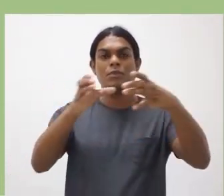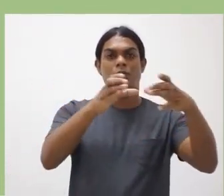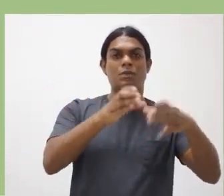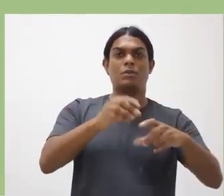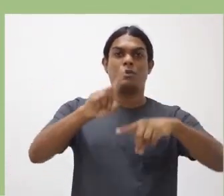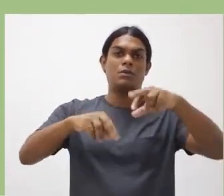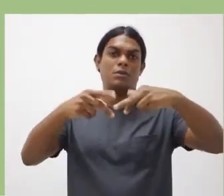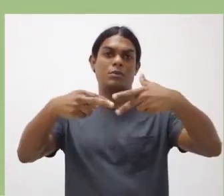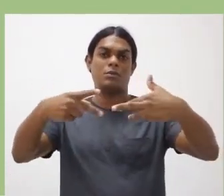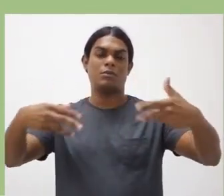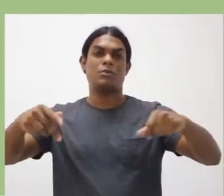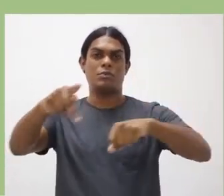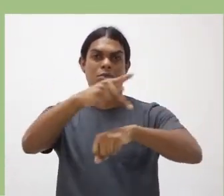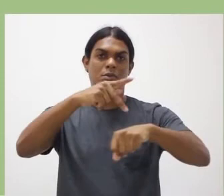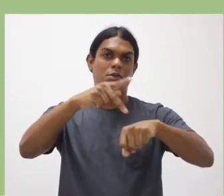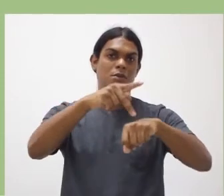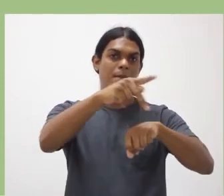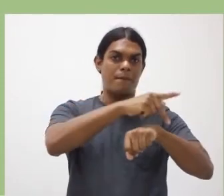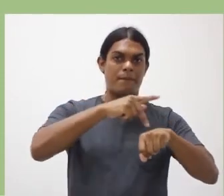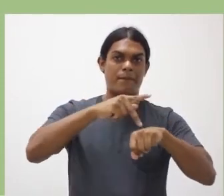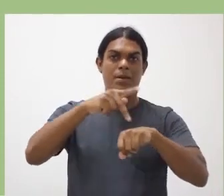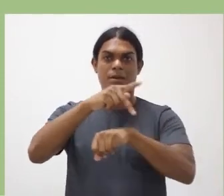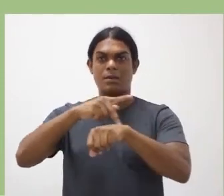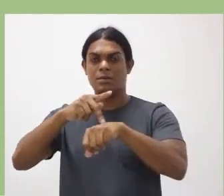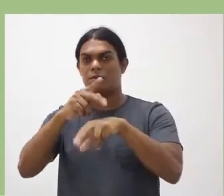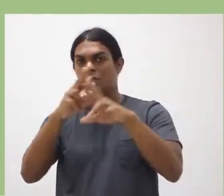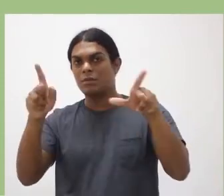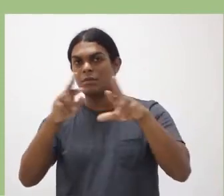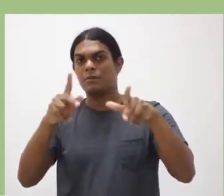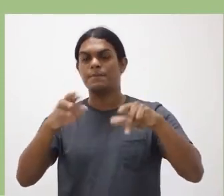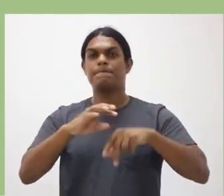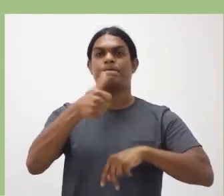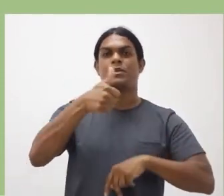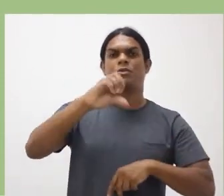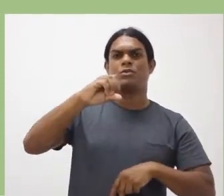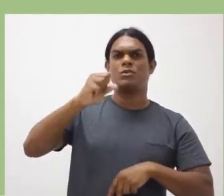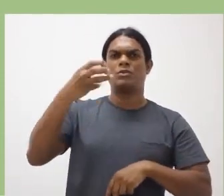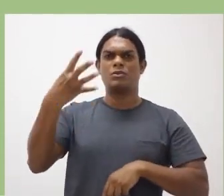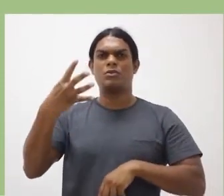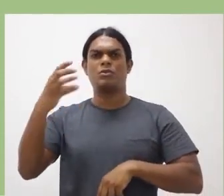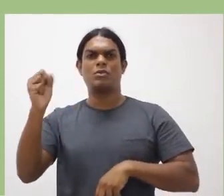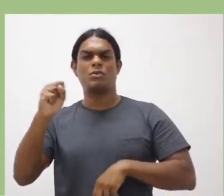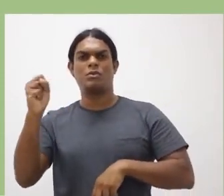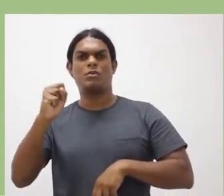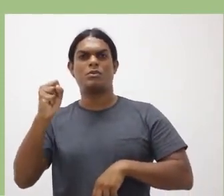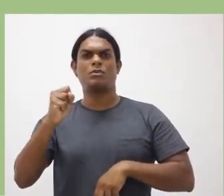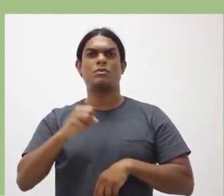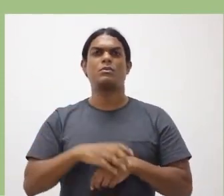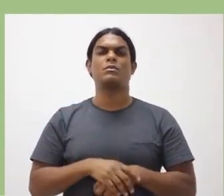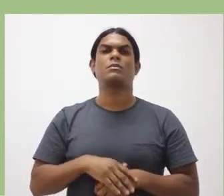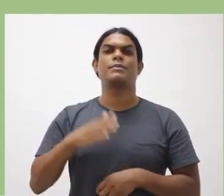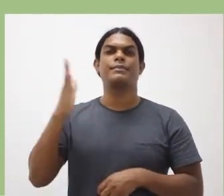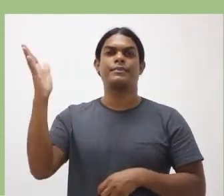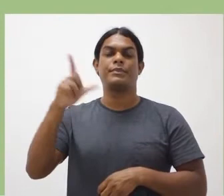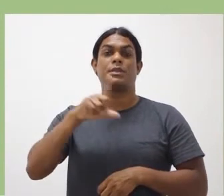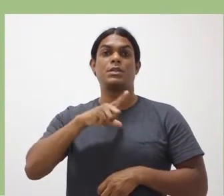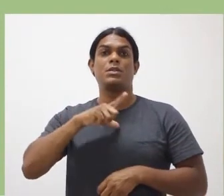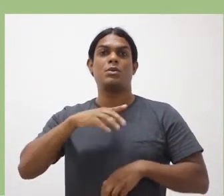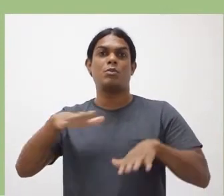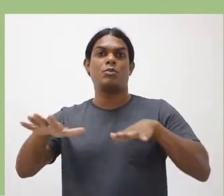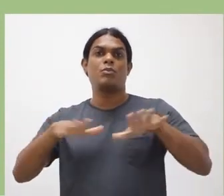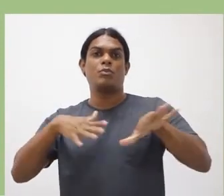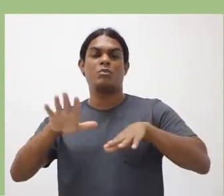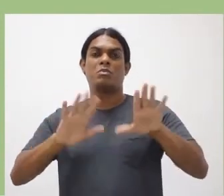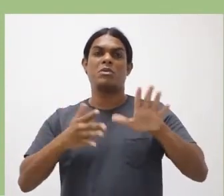entre países. Em 1948, segundo Dias, havia uma movimentação equivalente